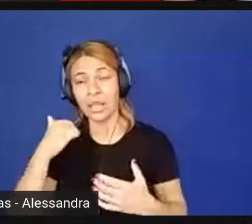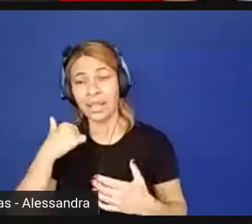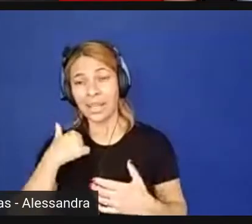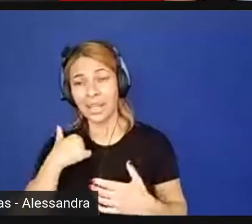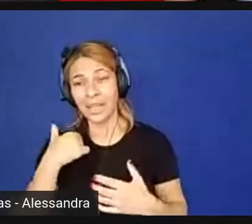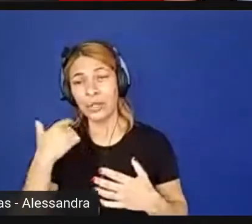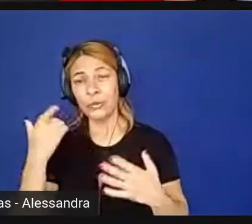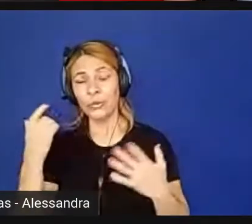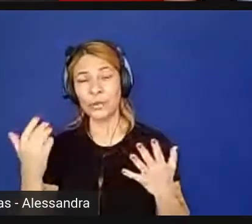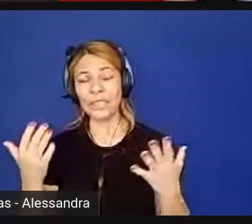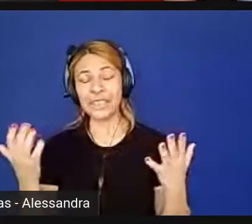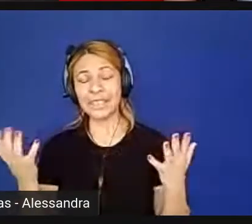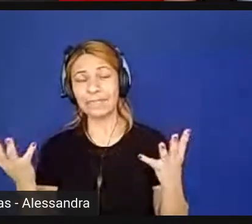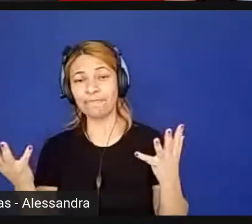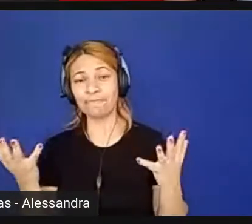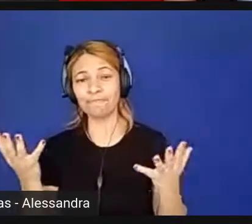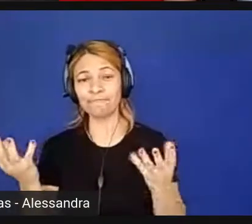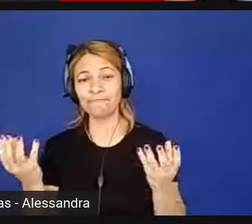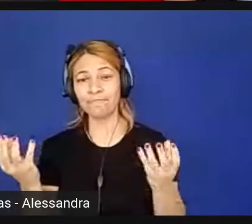pouco